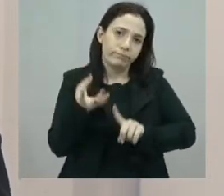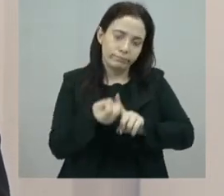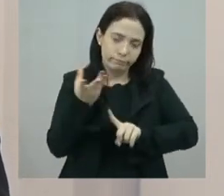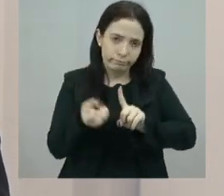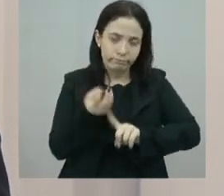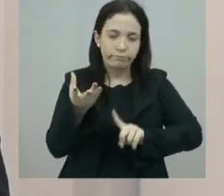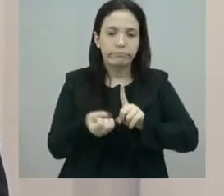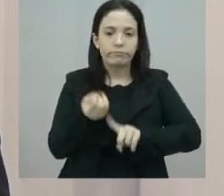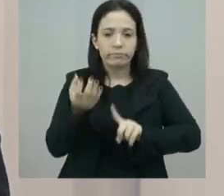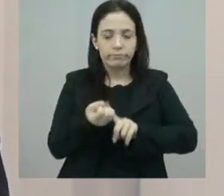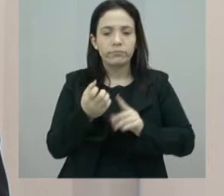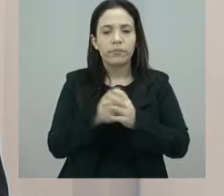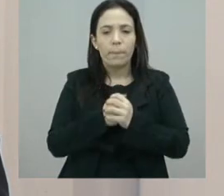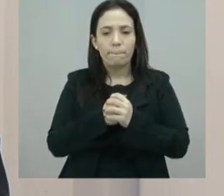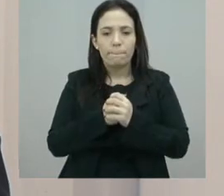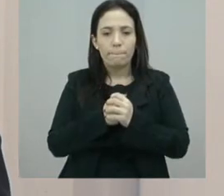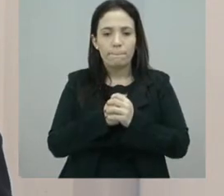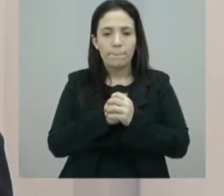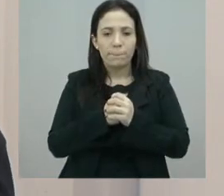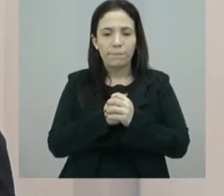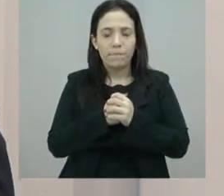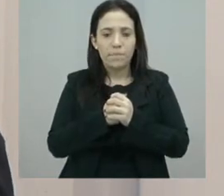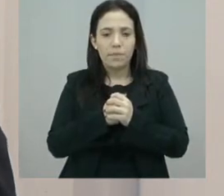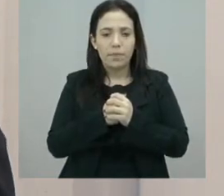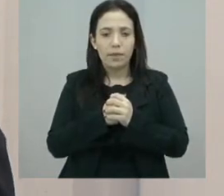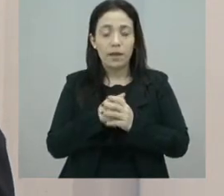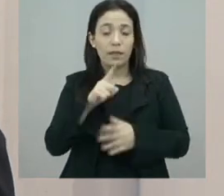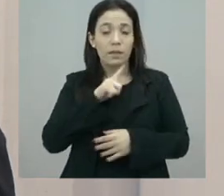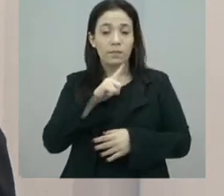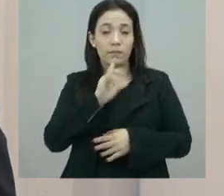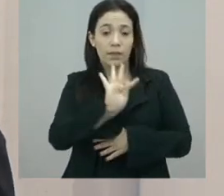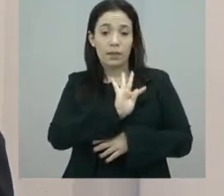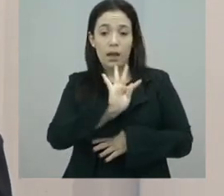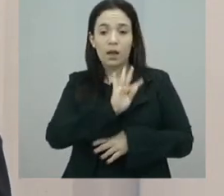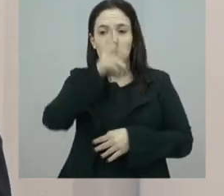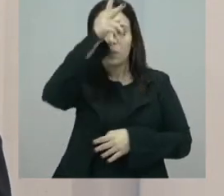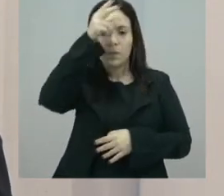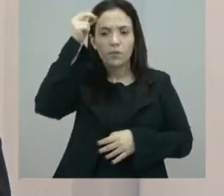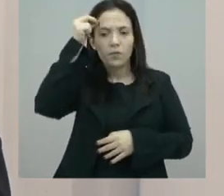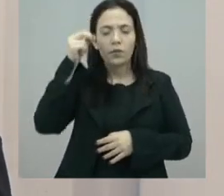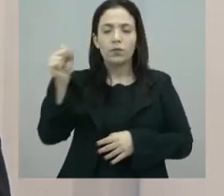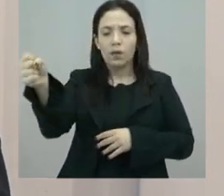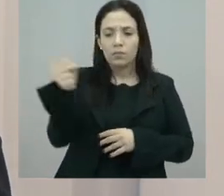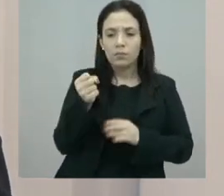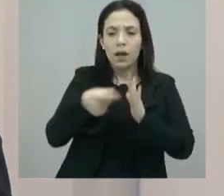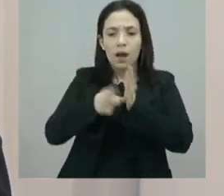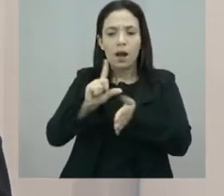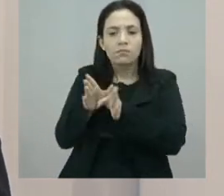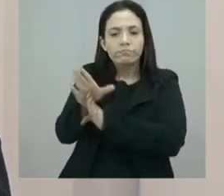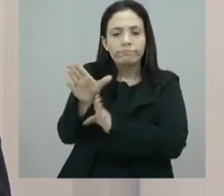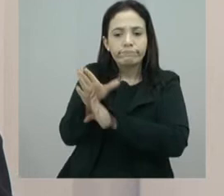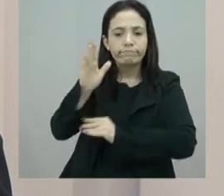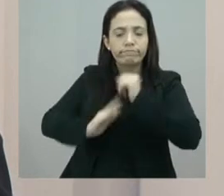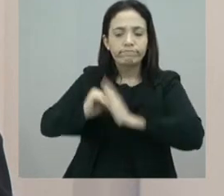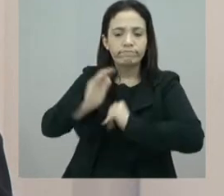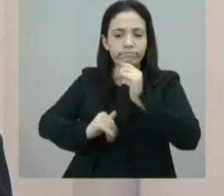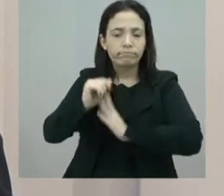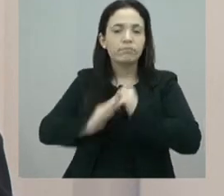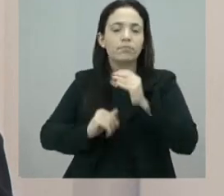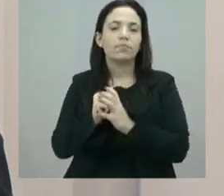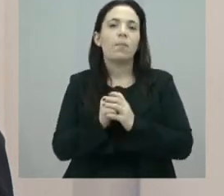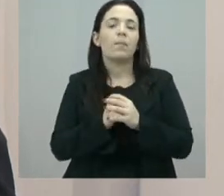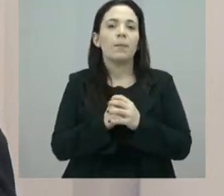escuta especializada só pode ser feito por um técnico municipal que tenha sido devidamente capacitado para